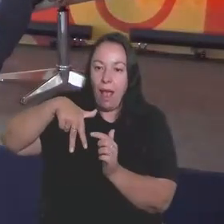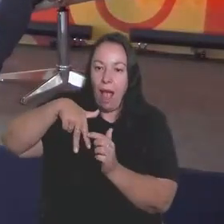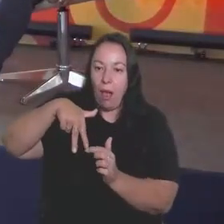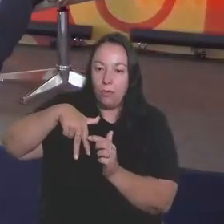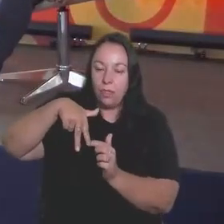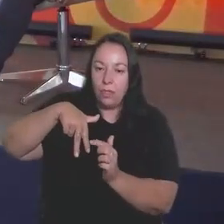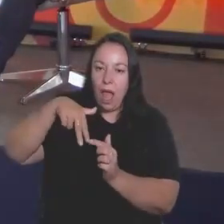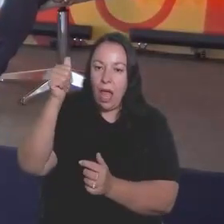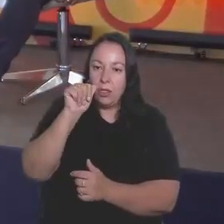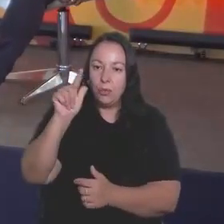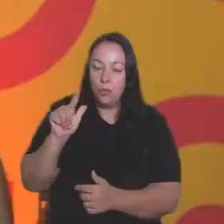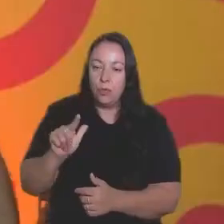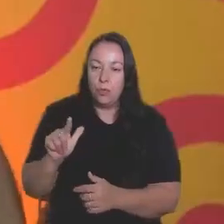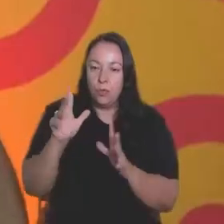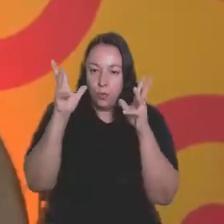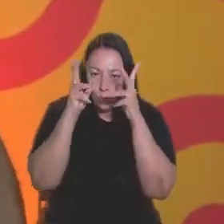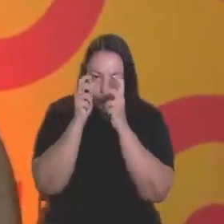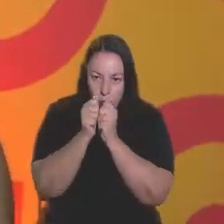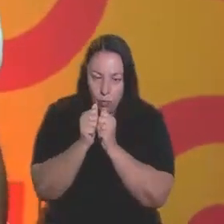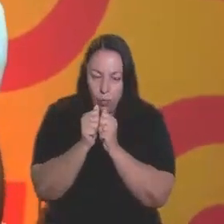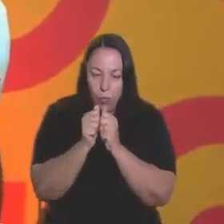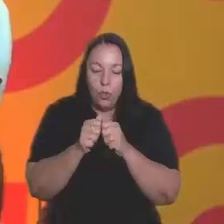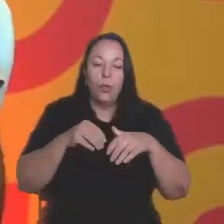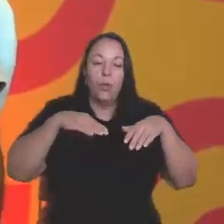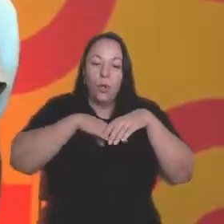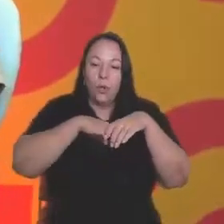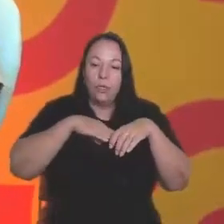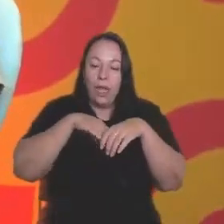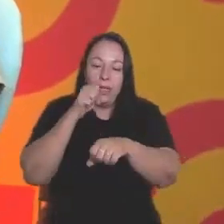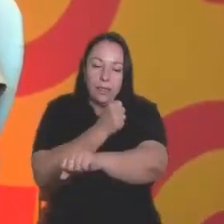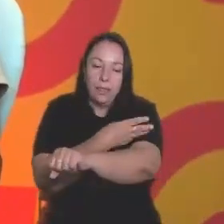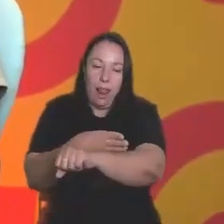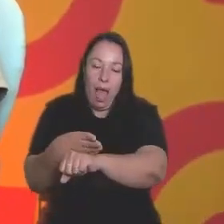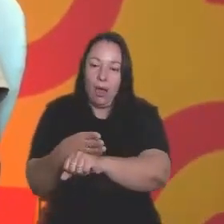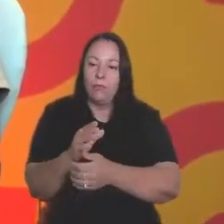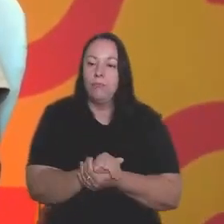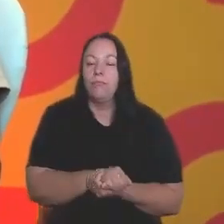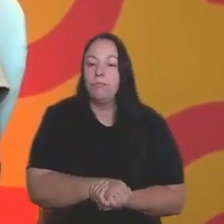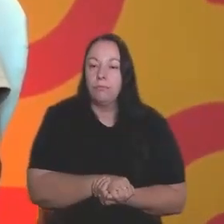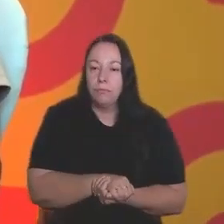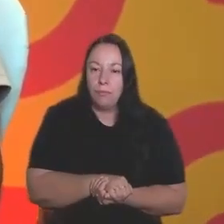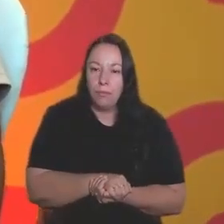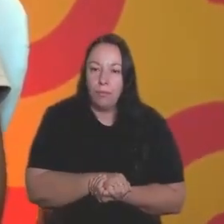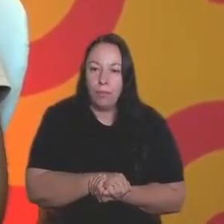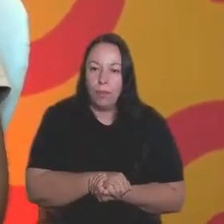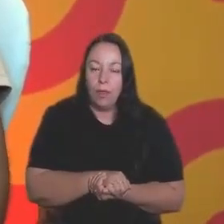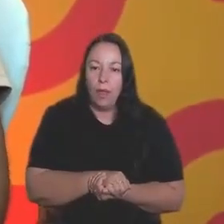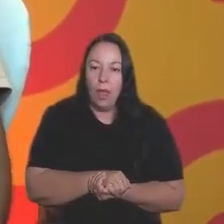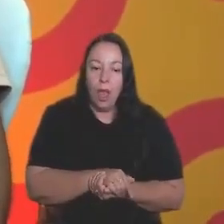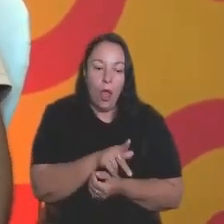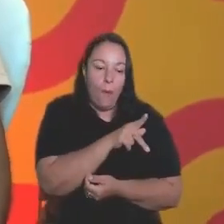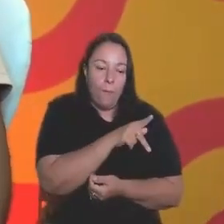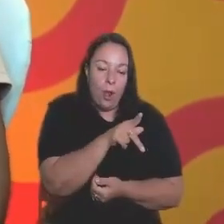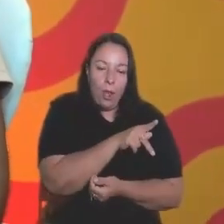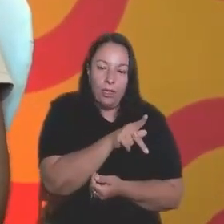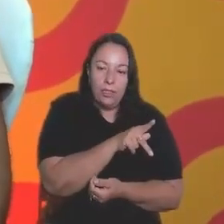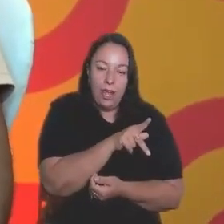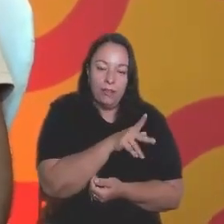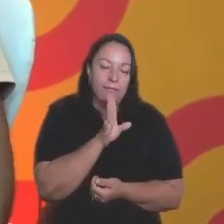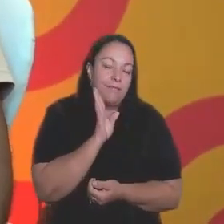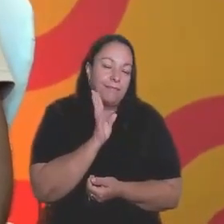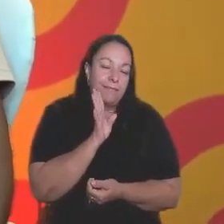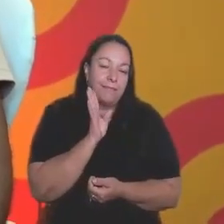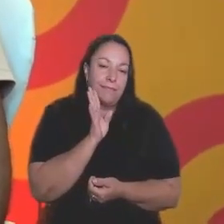dos participantes do evento. 4 e 18. Inúmeras crianças de diferentes cores e tamanhos